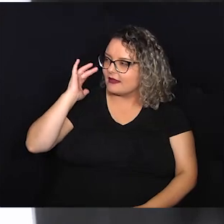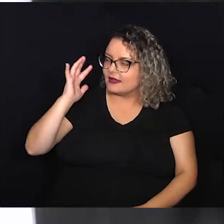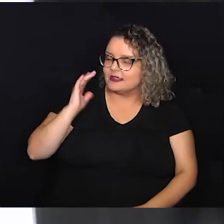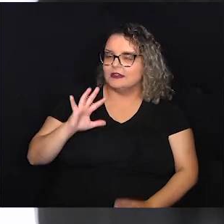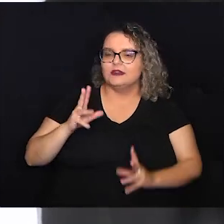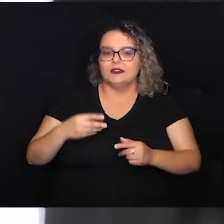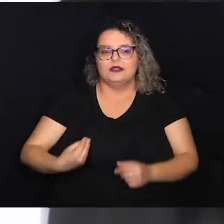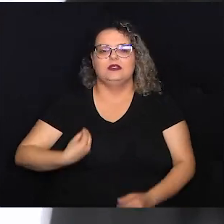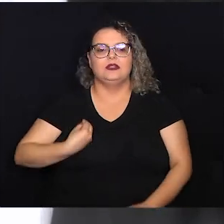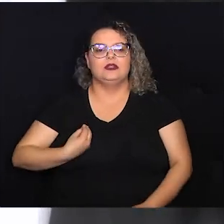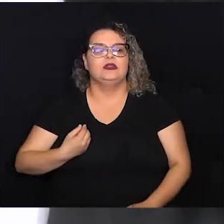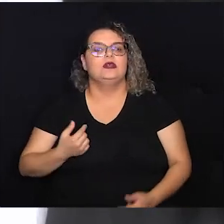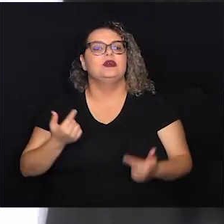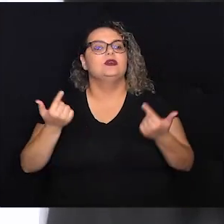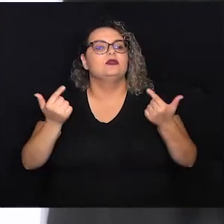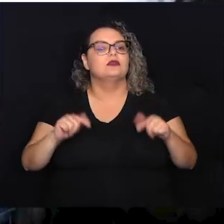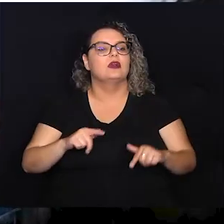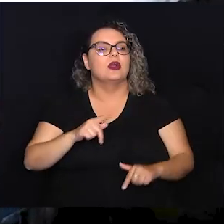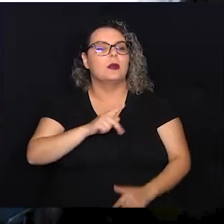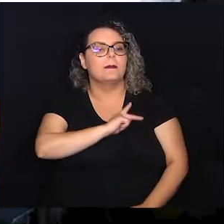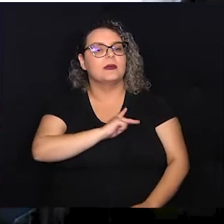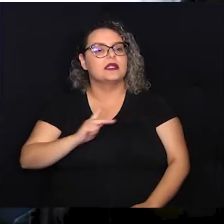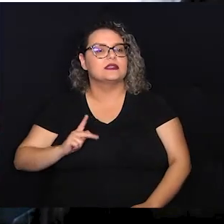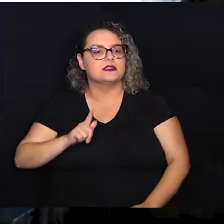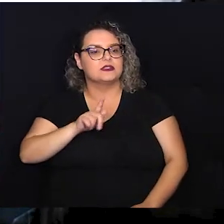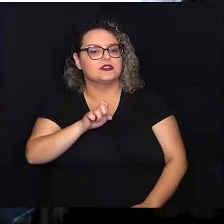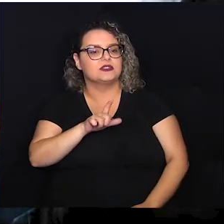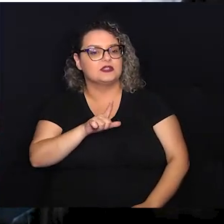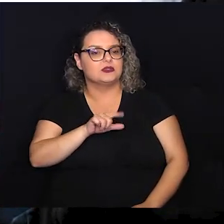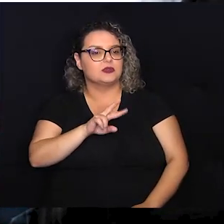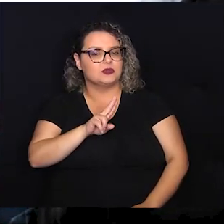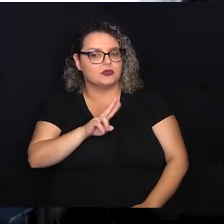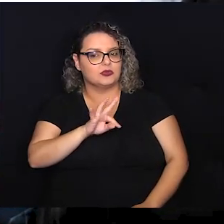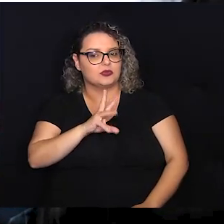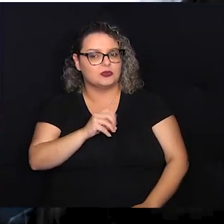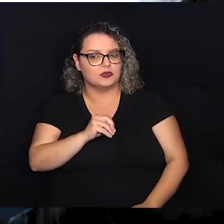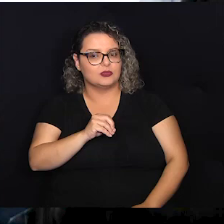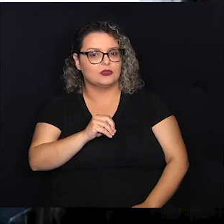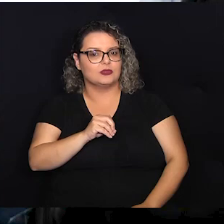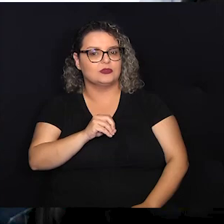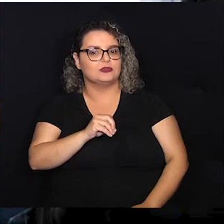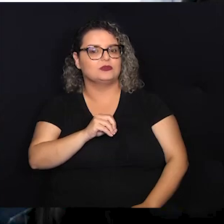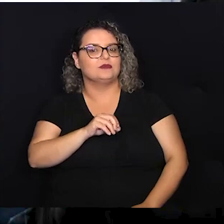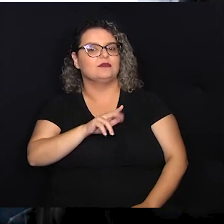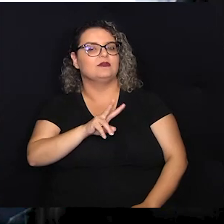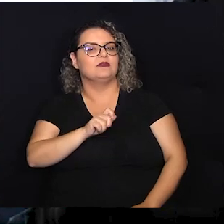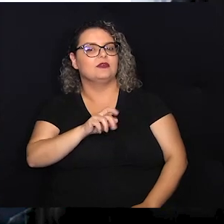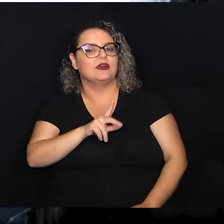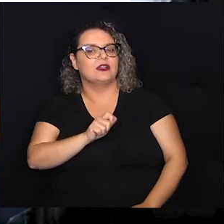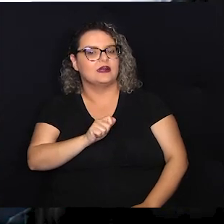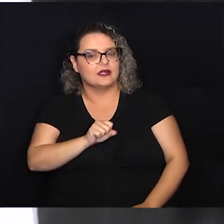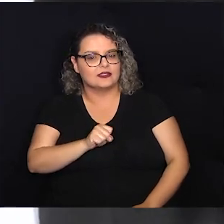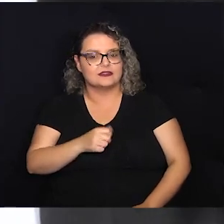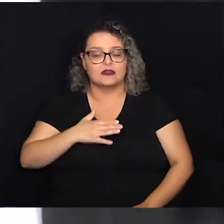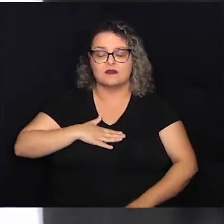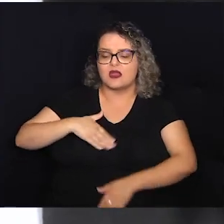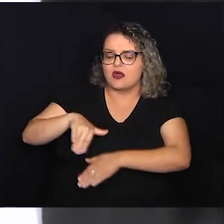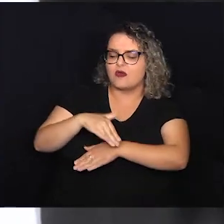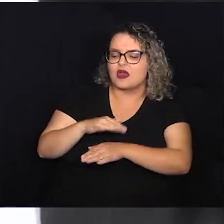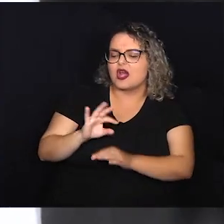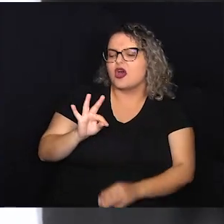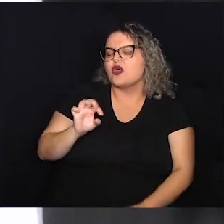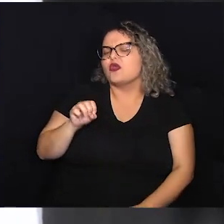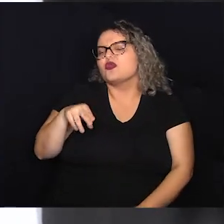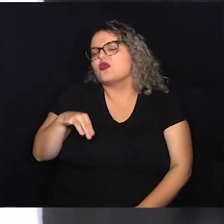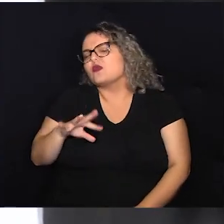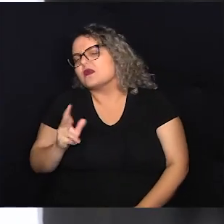recordando tudo que eu passei. Tá, onde é a Presidente Getúlio Vargas, para quem não sabe? Minha rua era tão minha, em